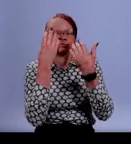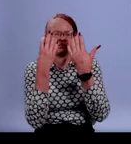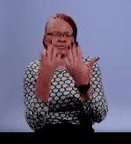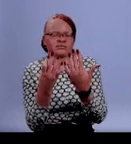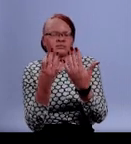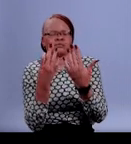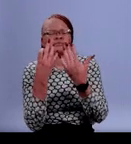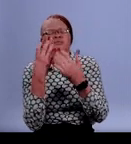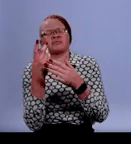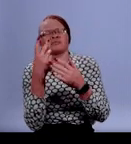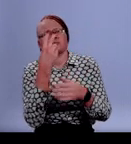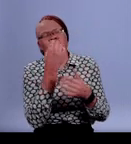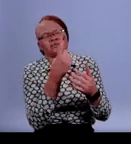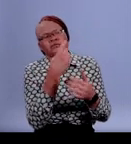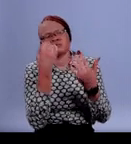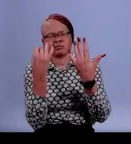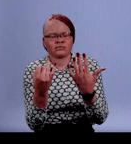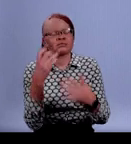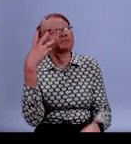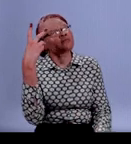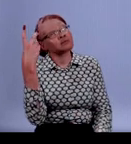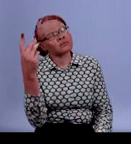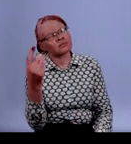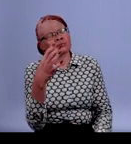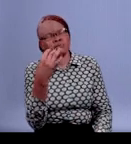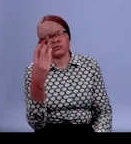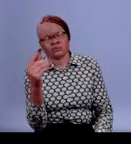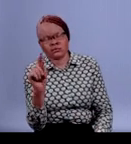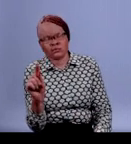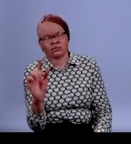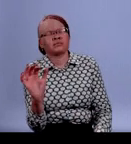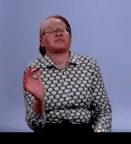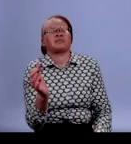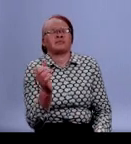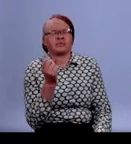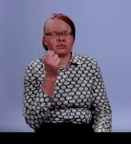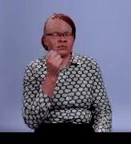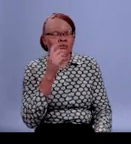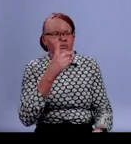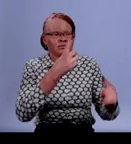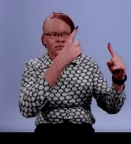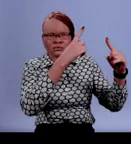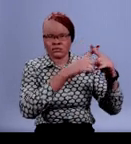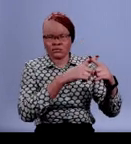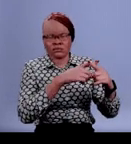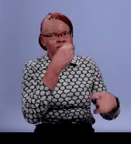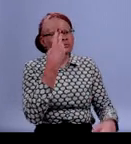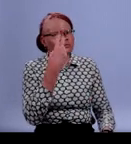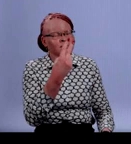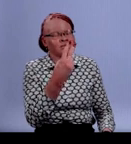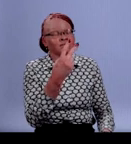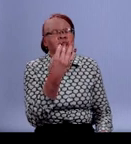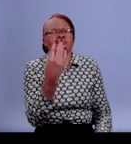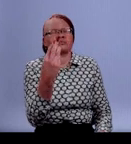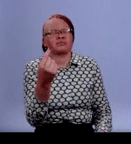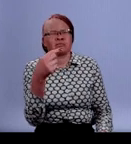49 16 25 e o outros números são números que resultam da multiplicação de